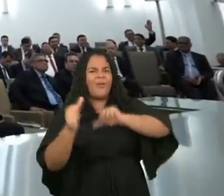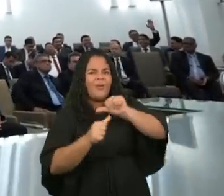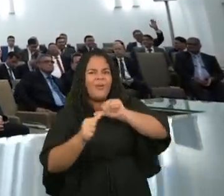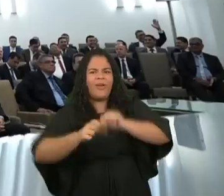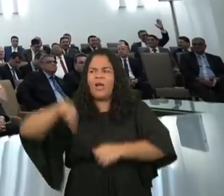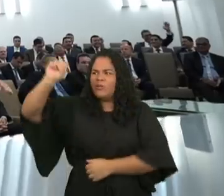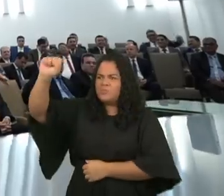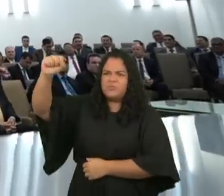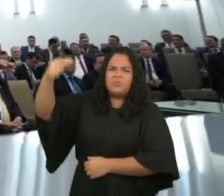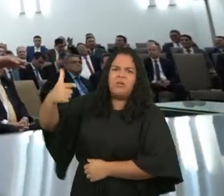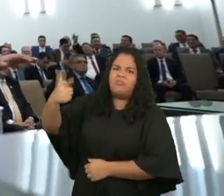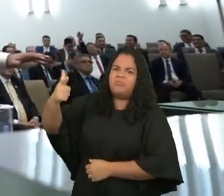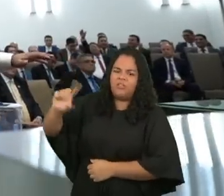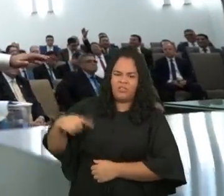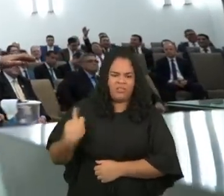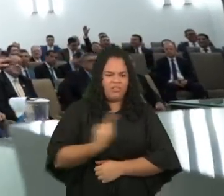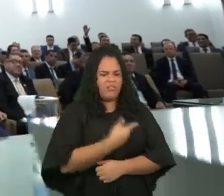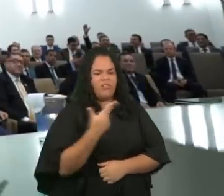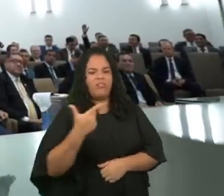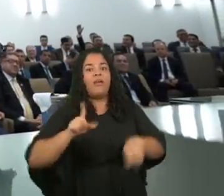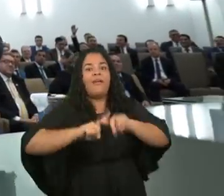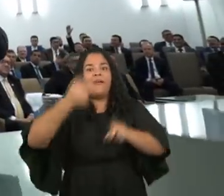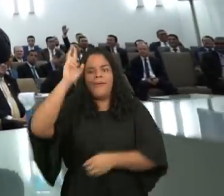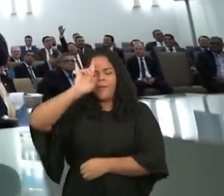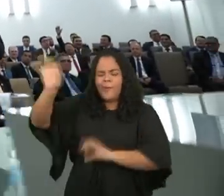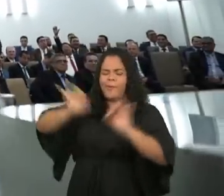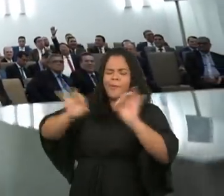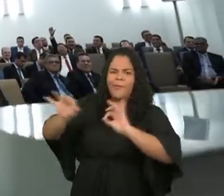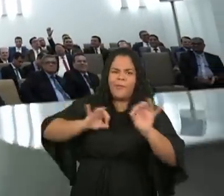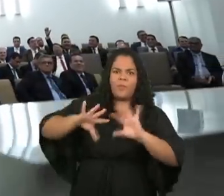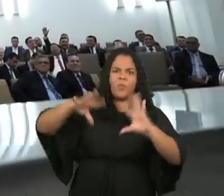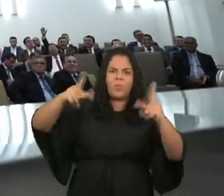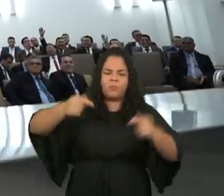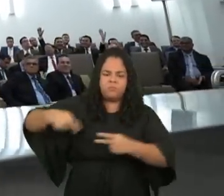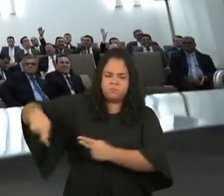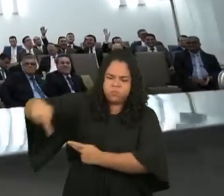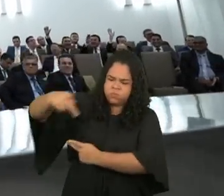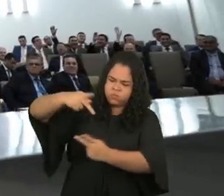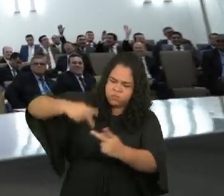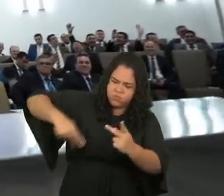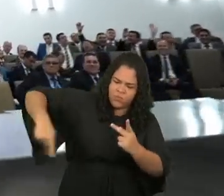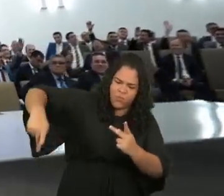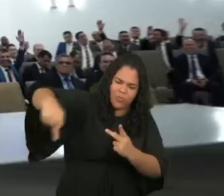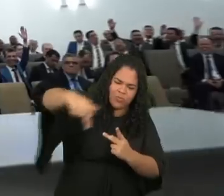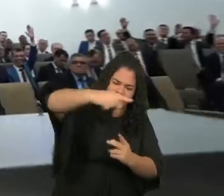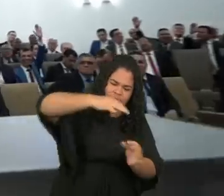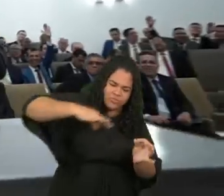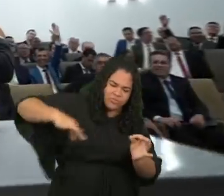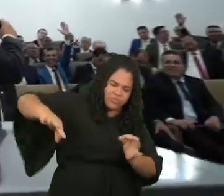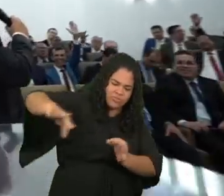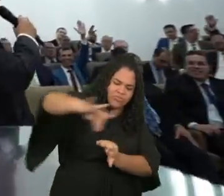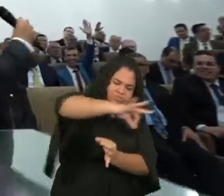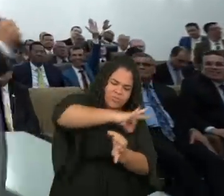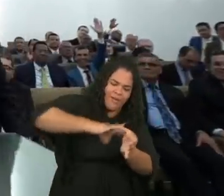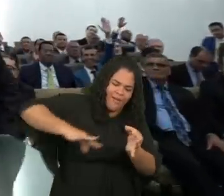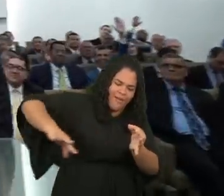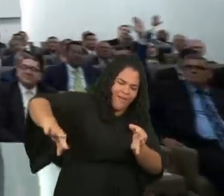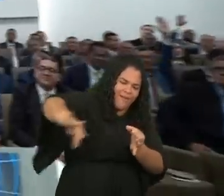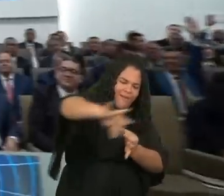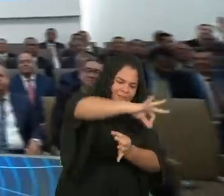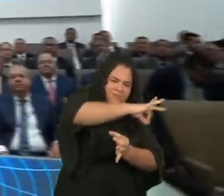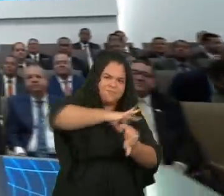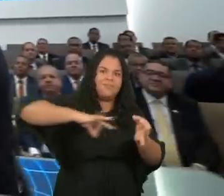também. Mas ele disse, vai girar sim. Oh glória! Oh glória! Ele pôs a